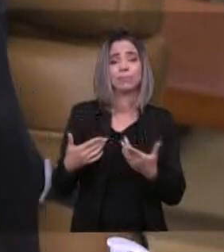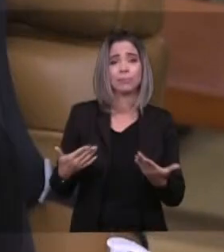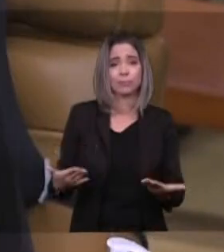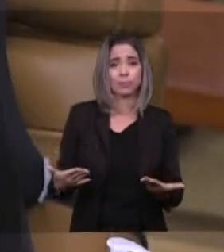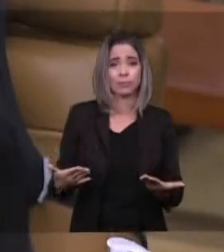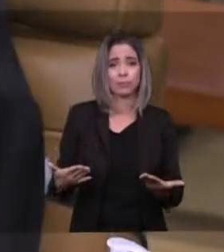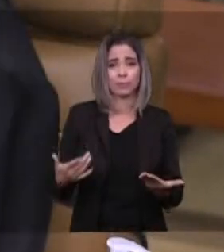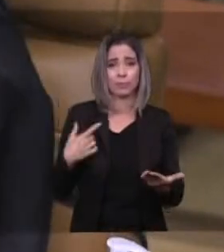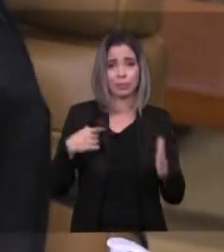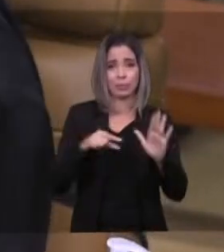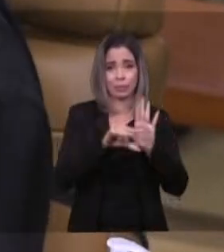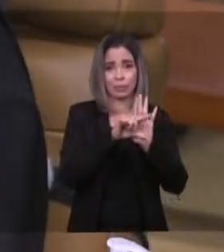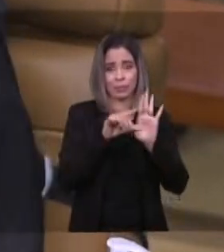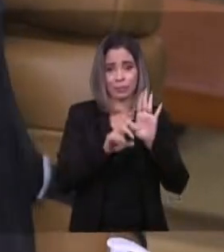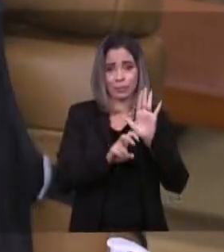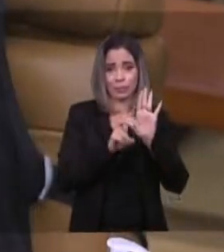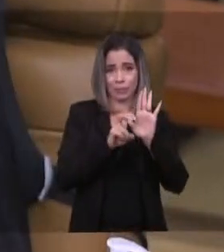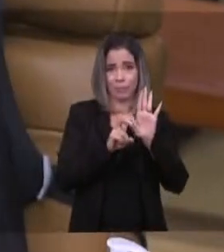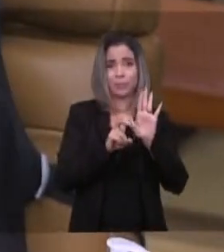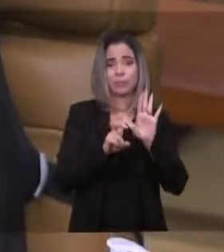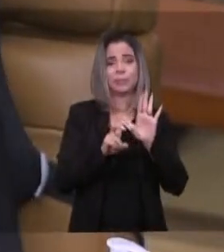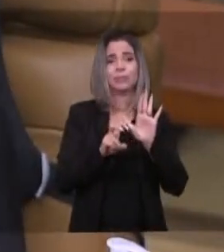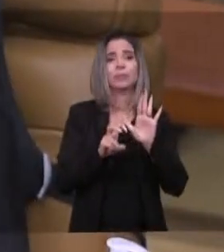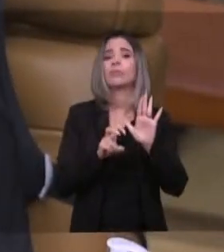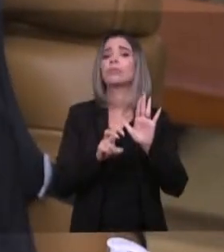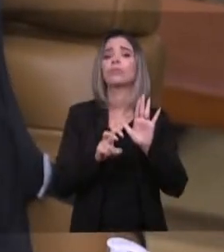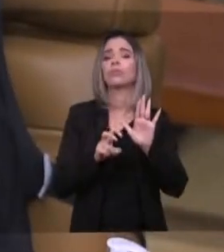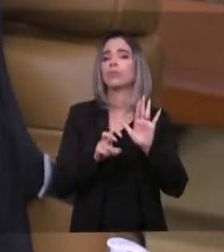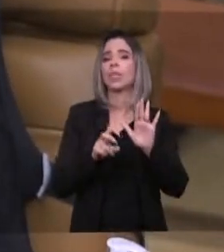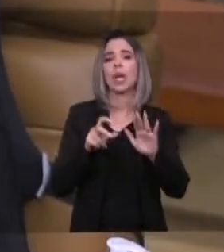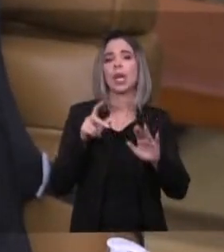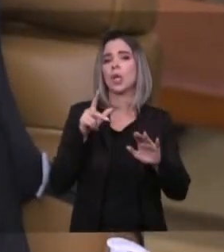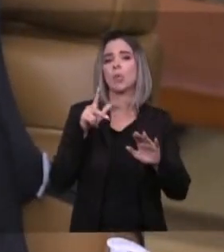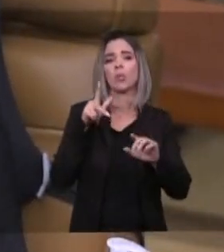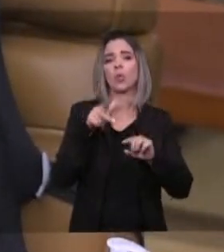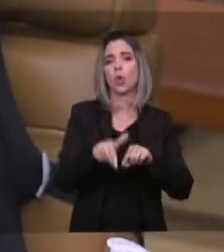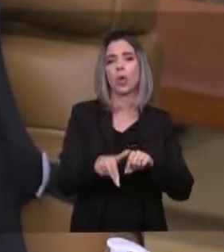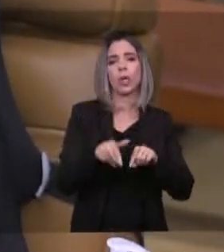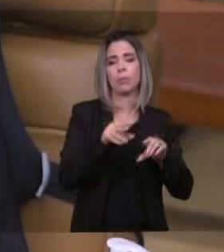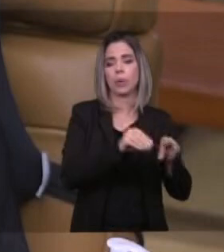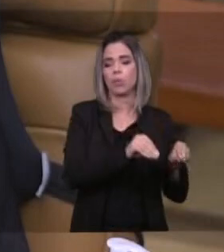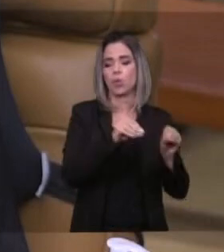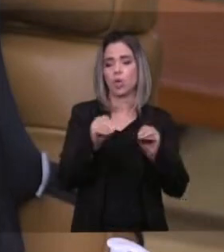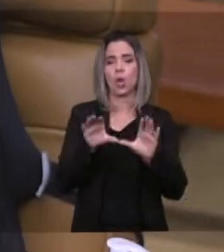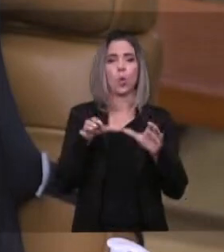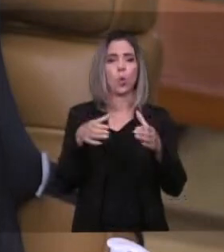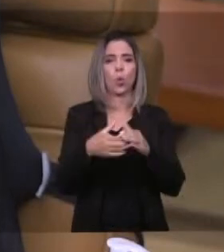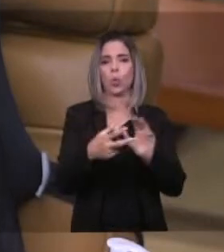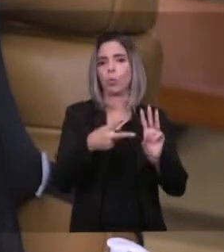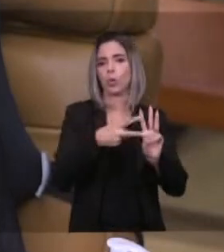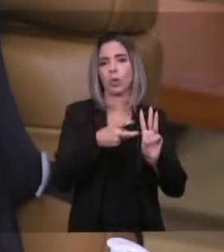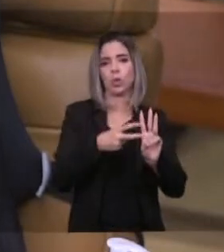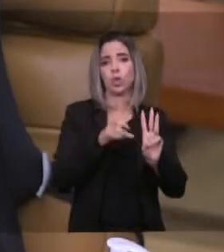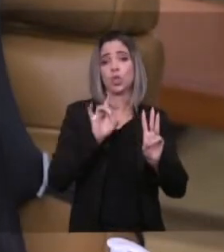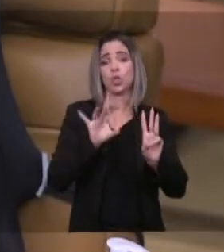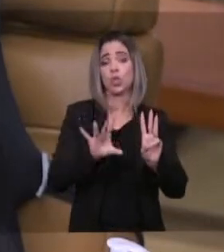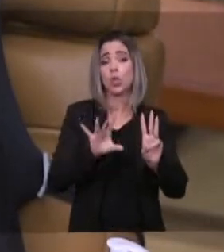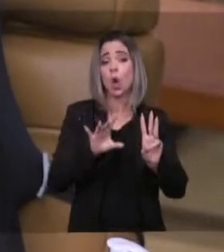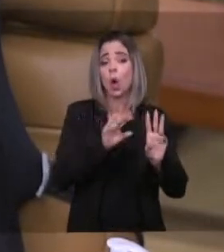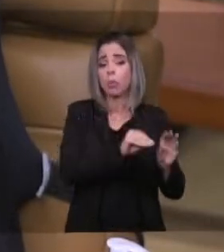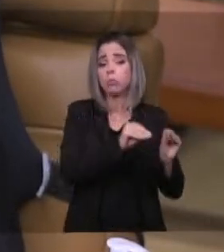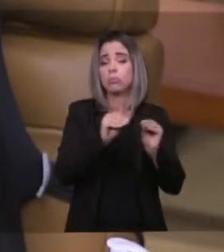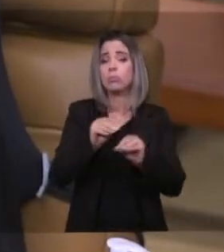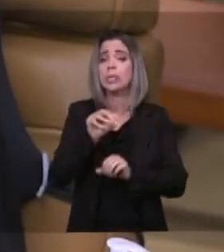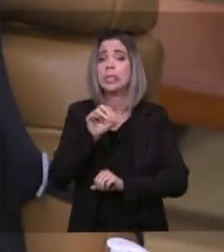o parágrafo 5º, ele veda a remoção dos grupos indígenas, só permitindo em duas